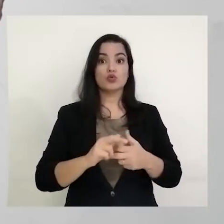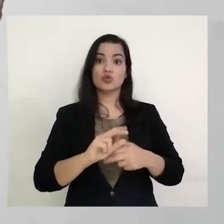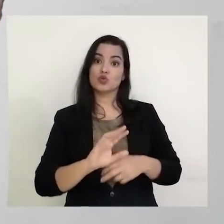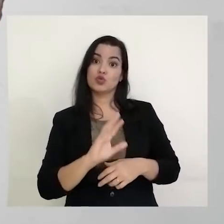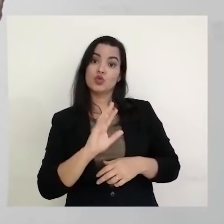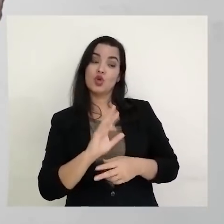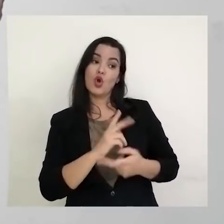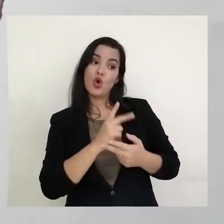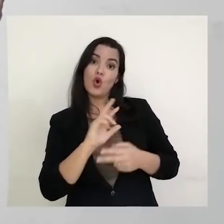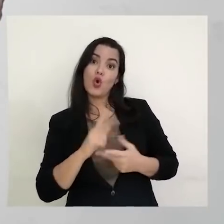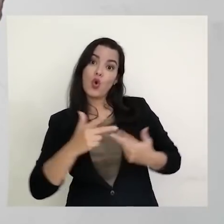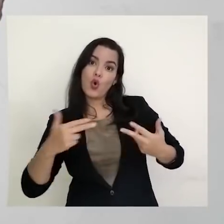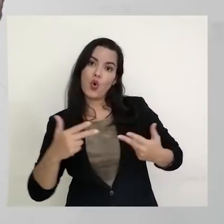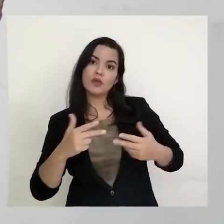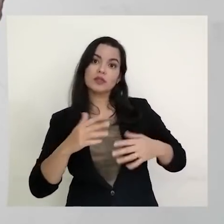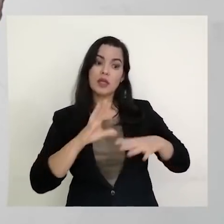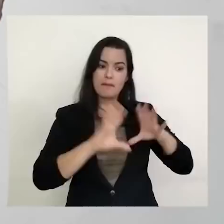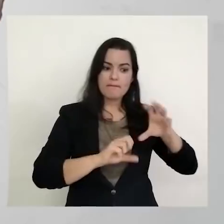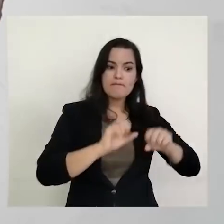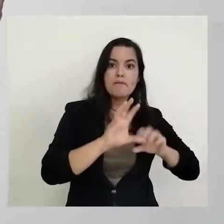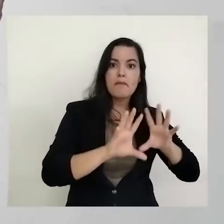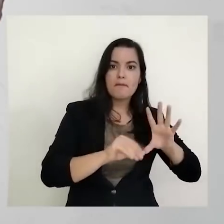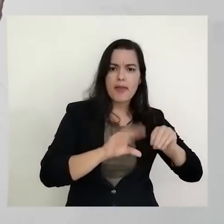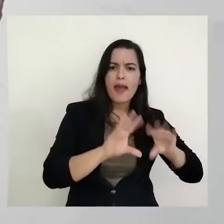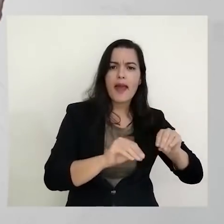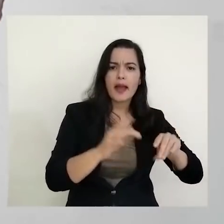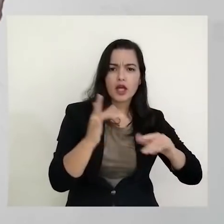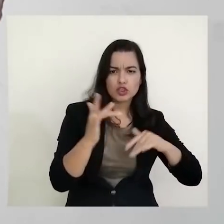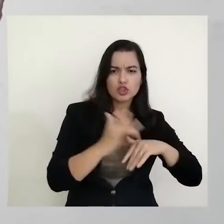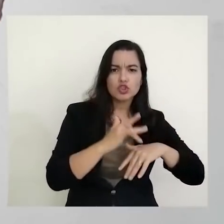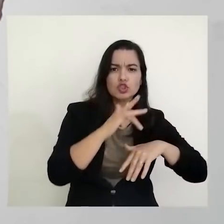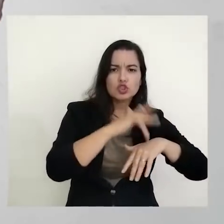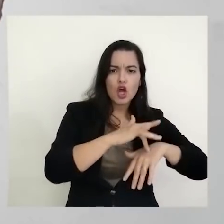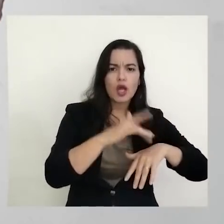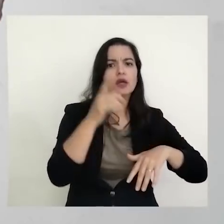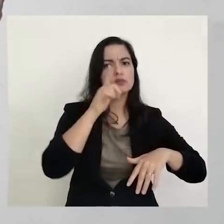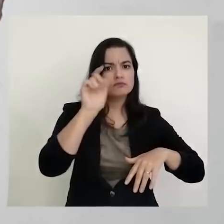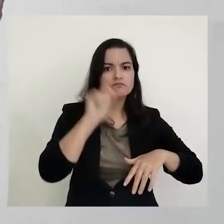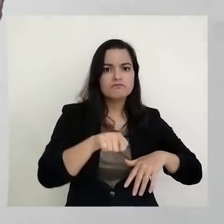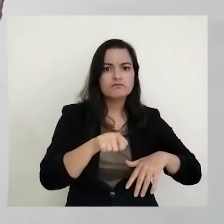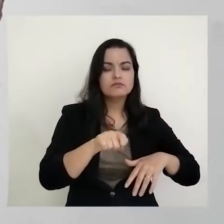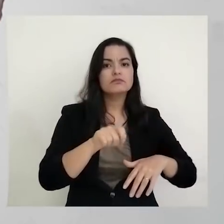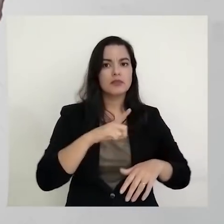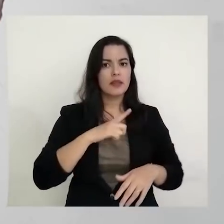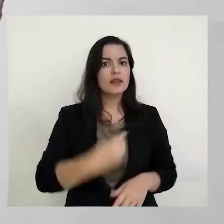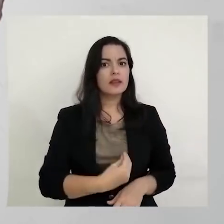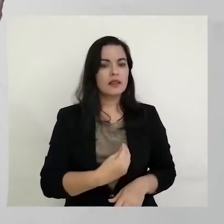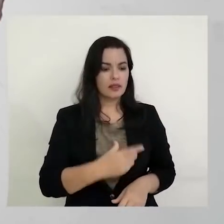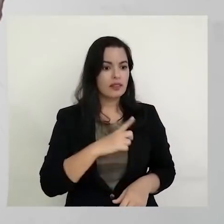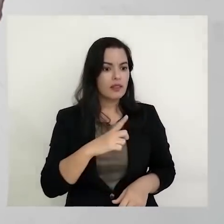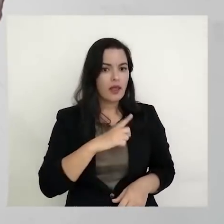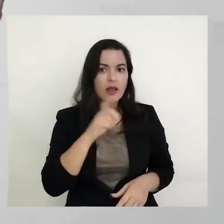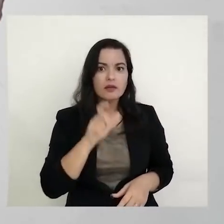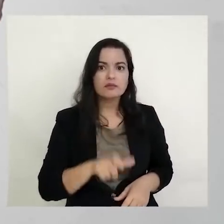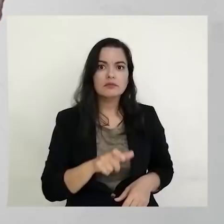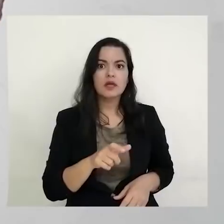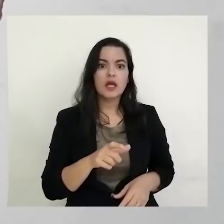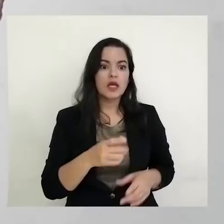materiais ou imateriais. Alguns eu consigo tocar, eles existem de fato.